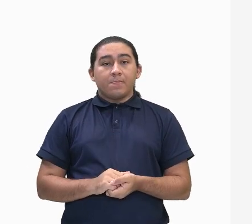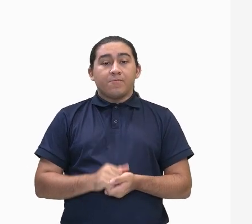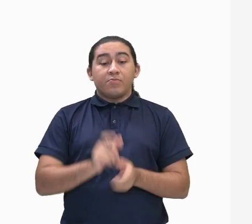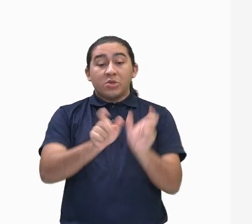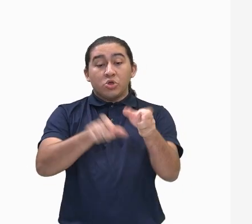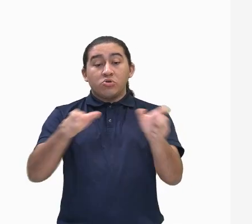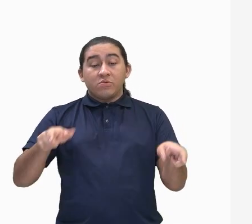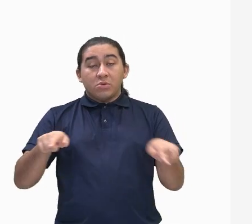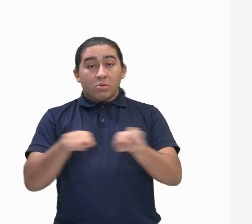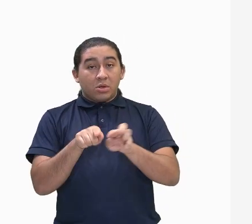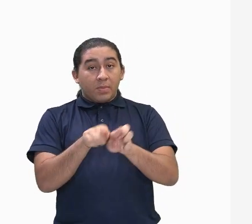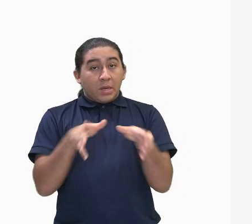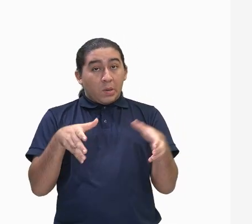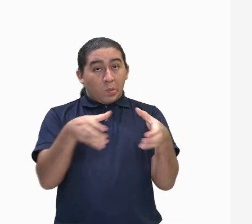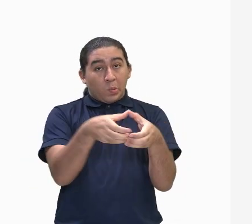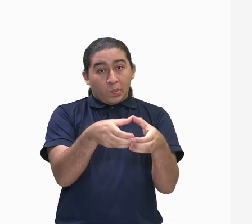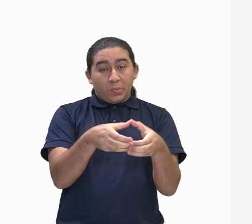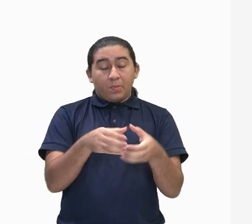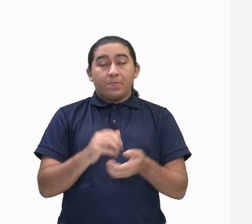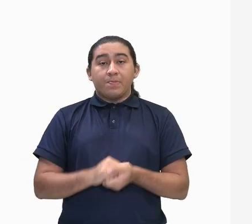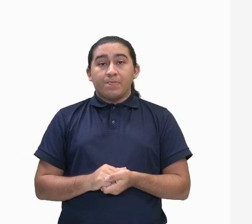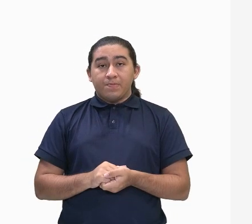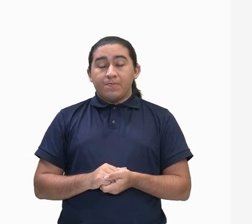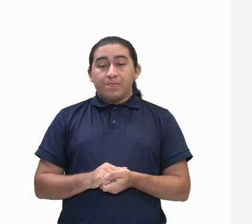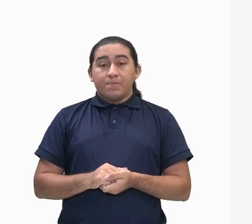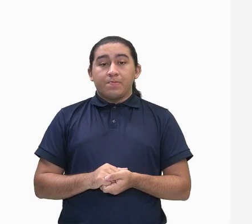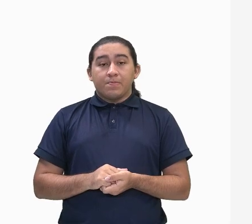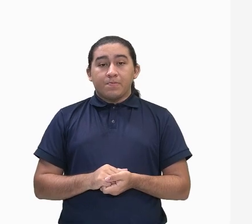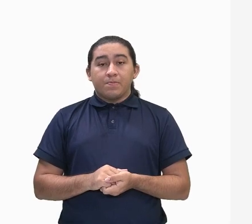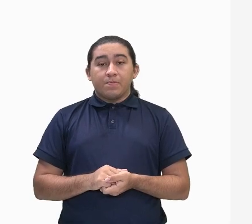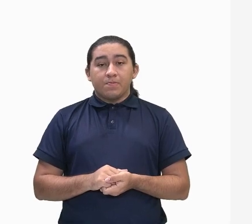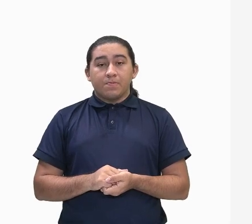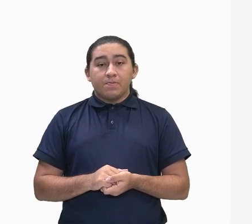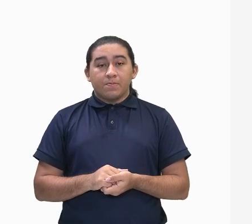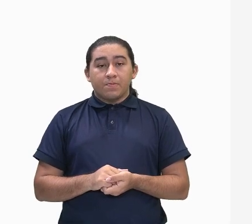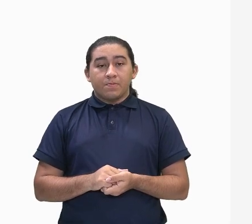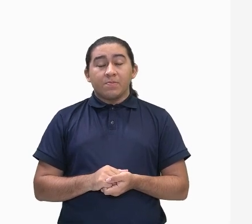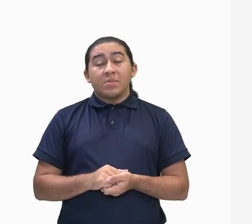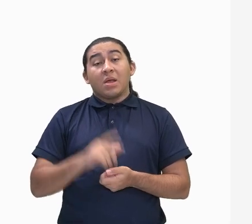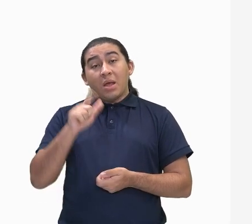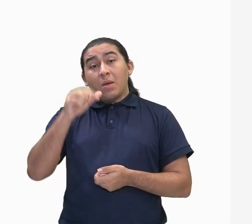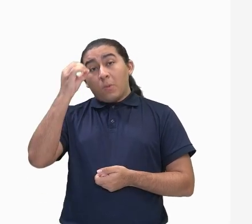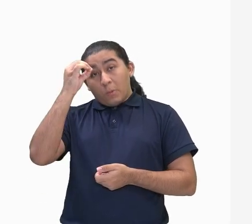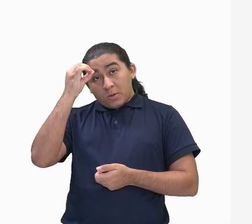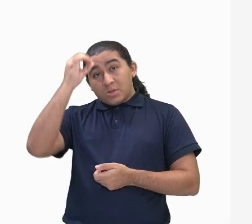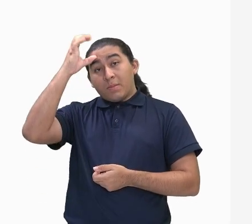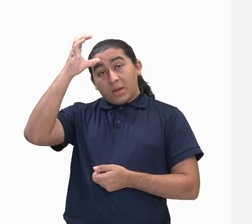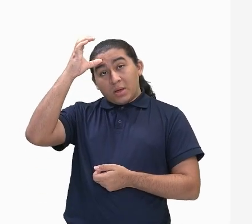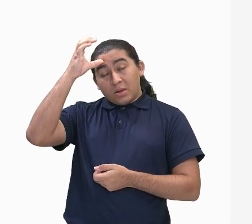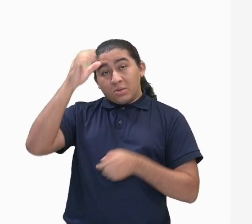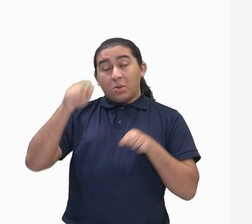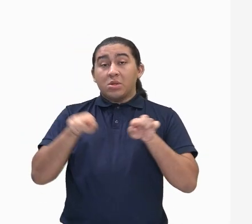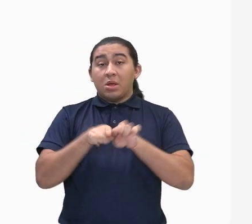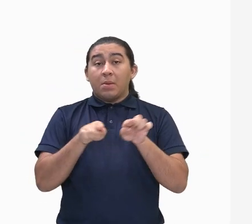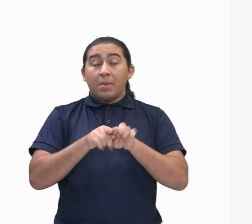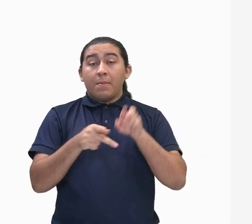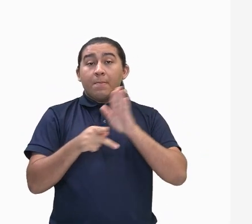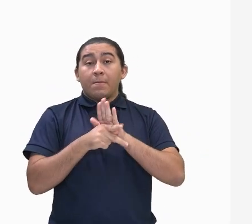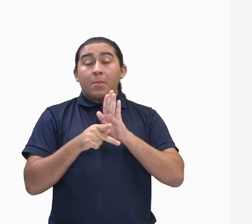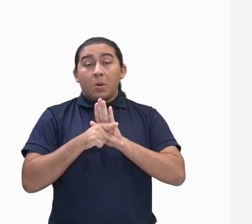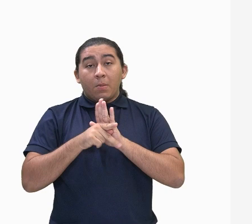vida coletiva. Olha só, os conhecimentos, saberes tradicionais,